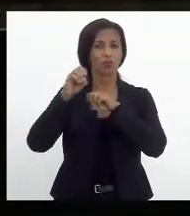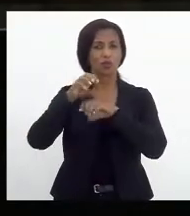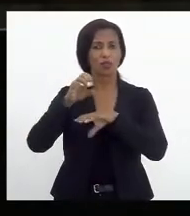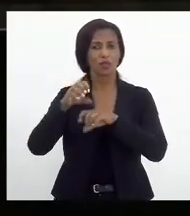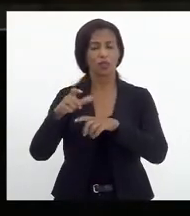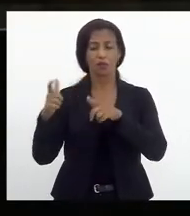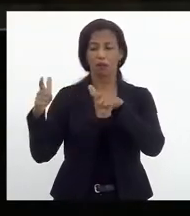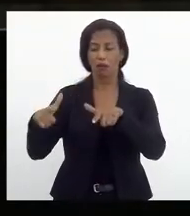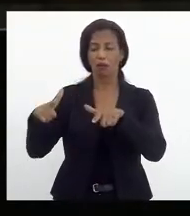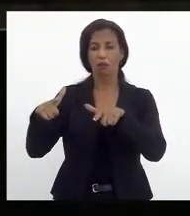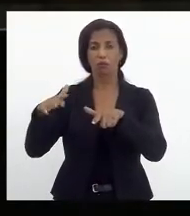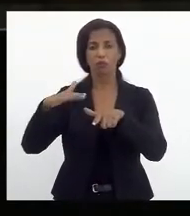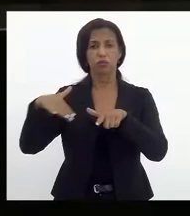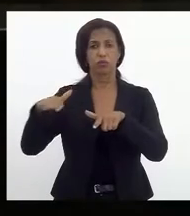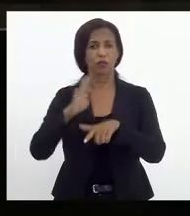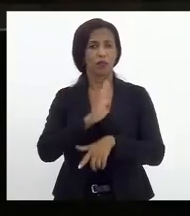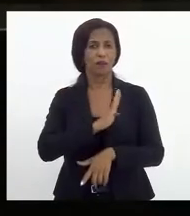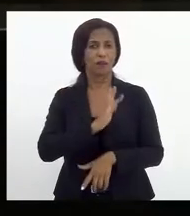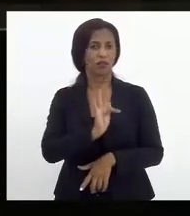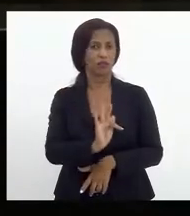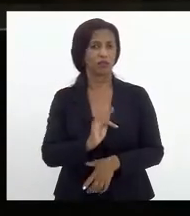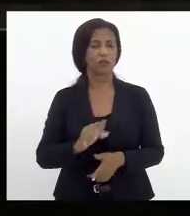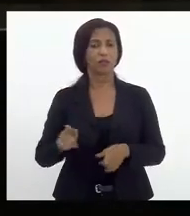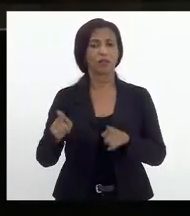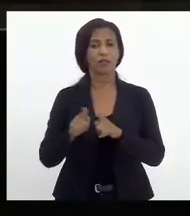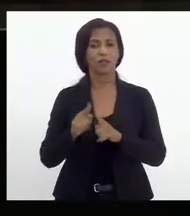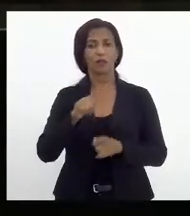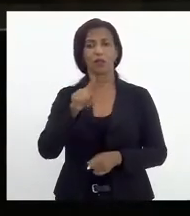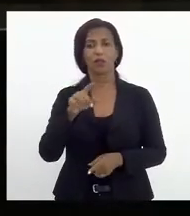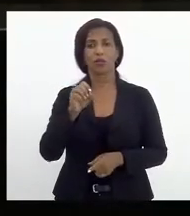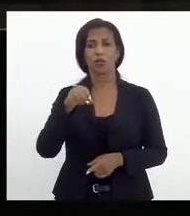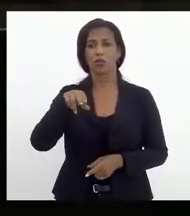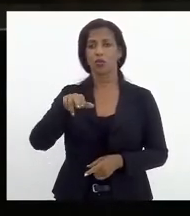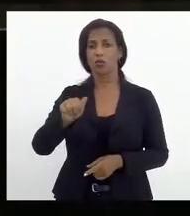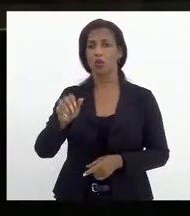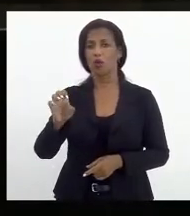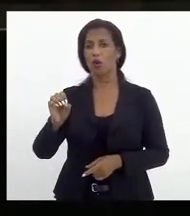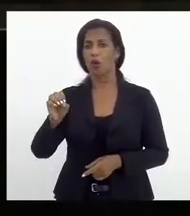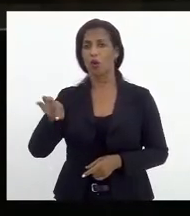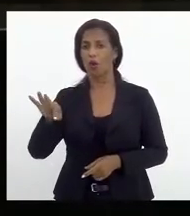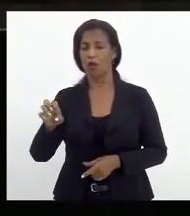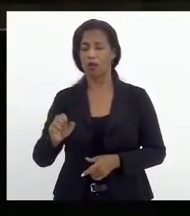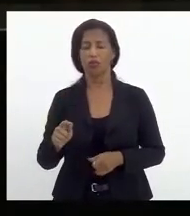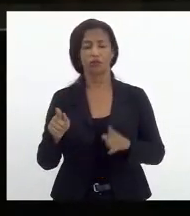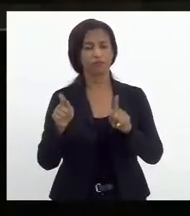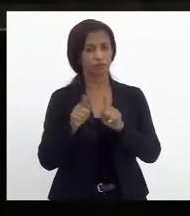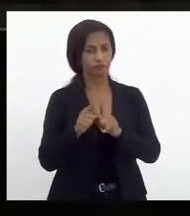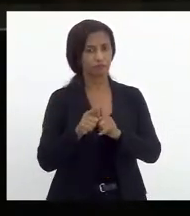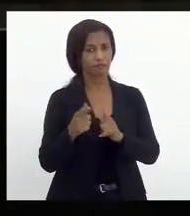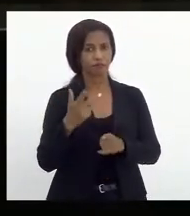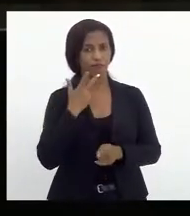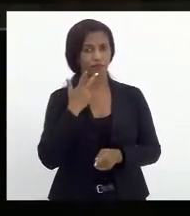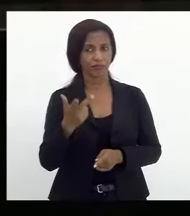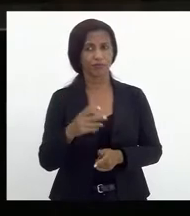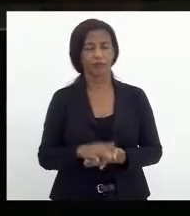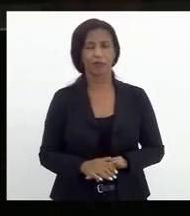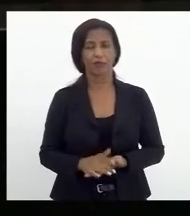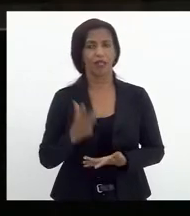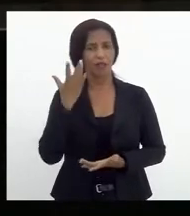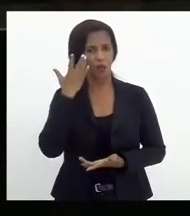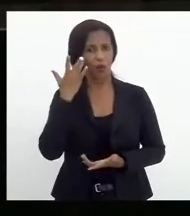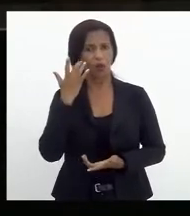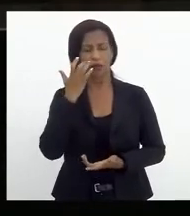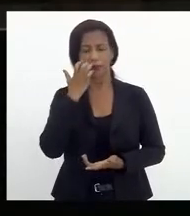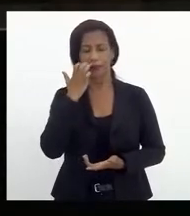nossa região, da Baixada Fluminense e da Zona Oeste. E queria levar um caso, que uma questão que acho que é